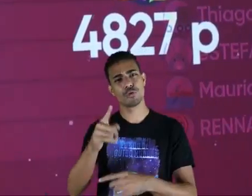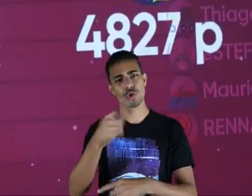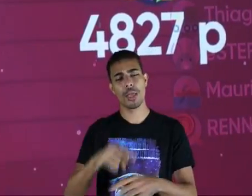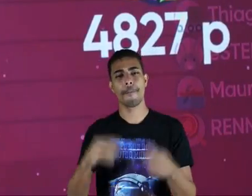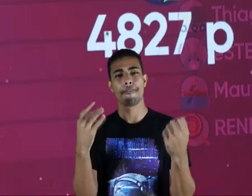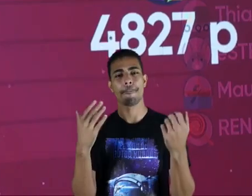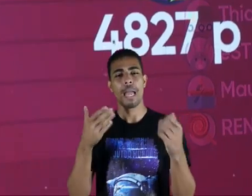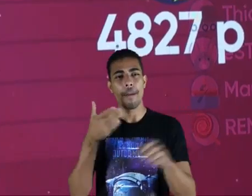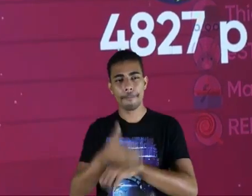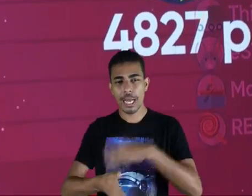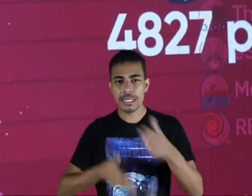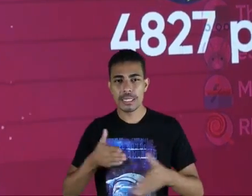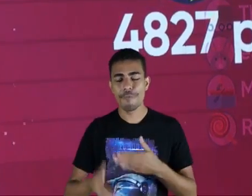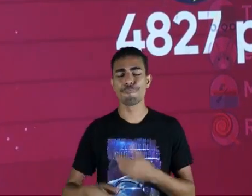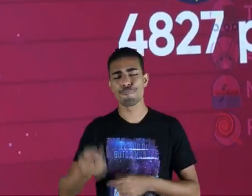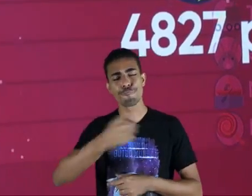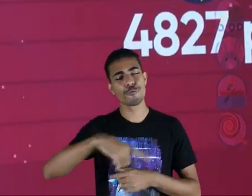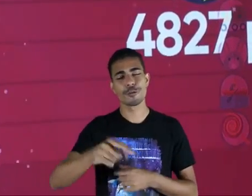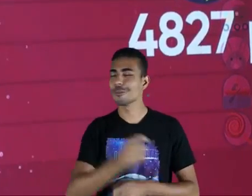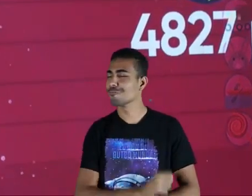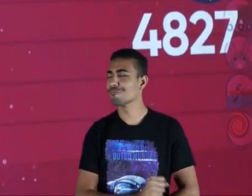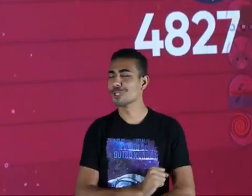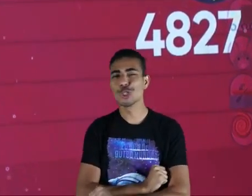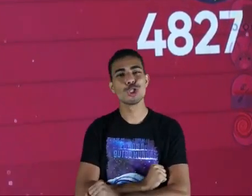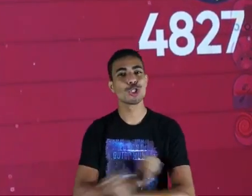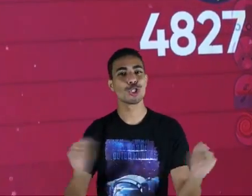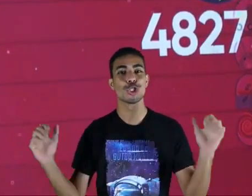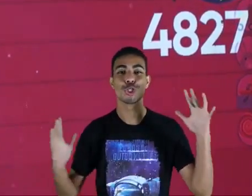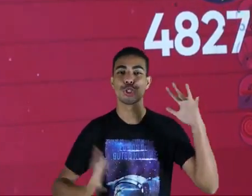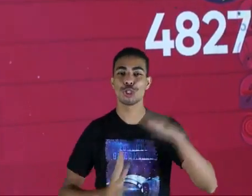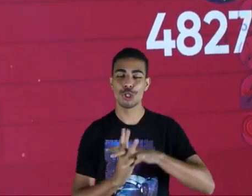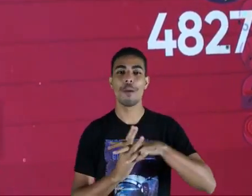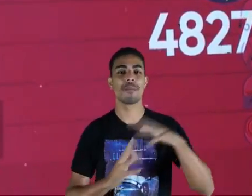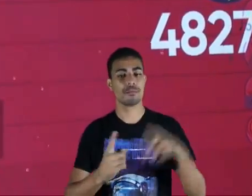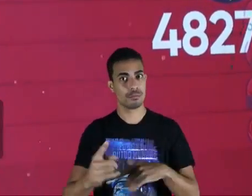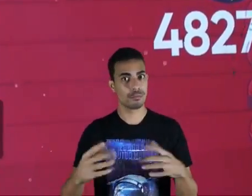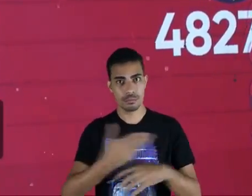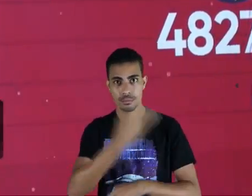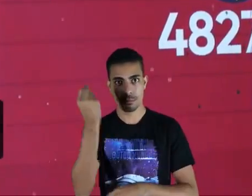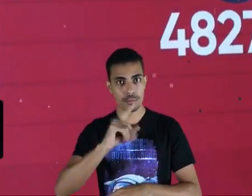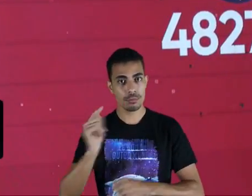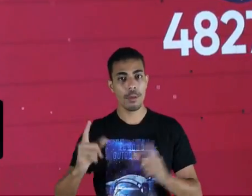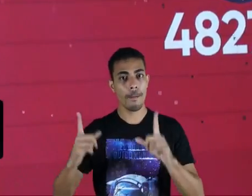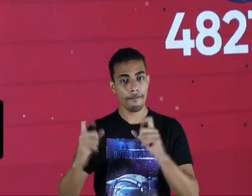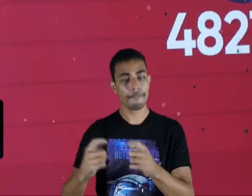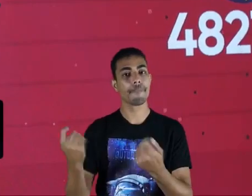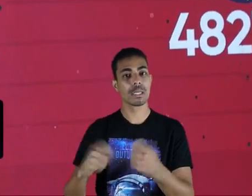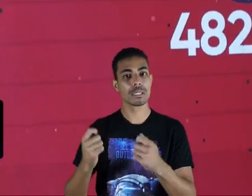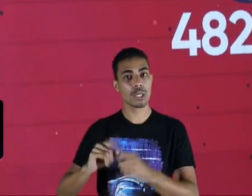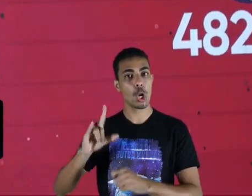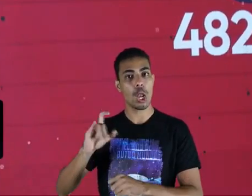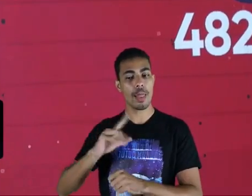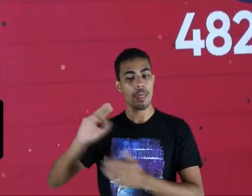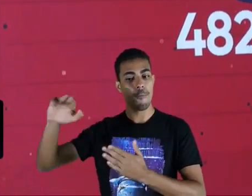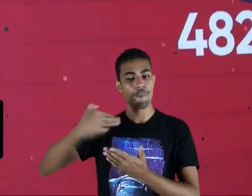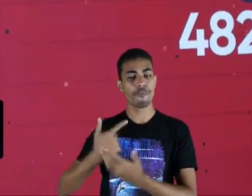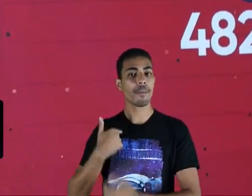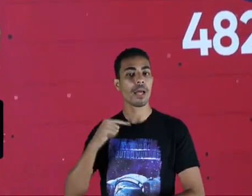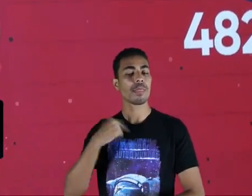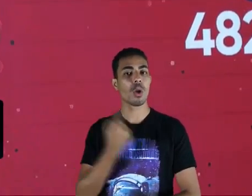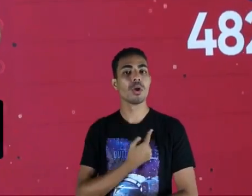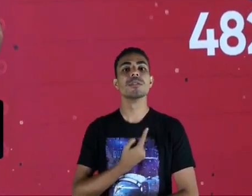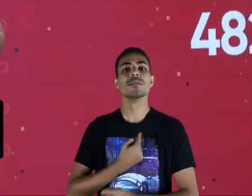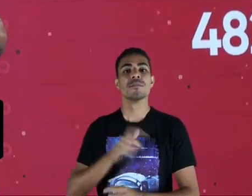seu envolvimento. Vocês simplesmente arrebentaram. Não esquece do print de tela para mandar para a gente no direct Jovens